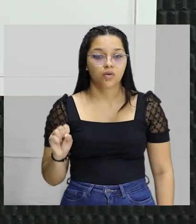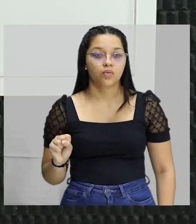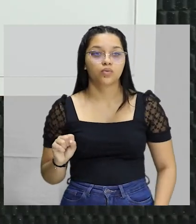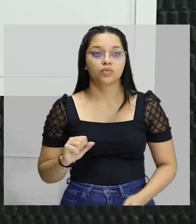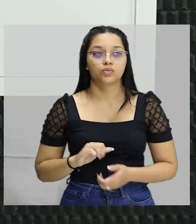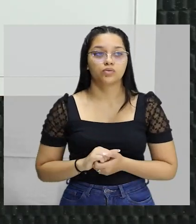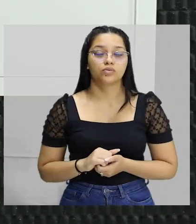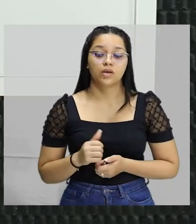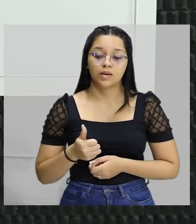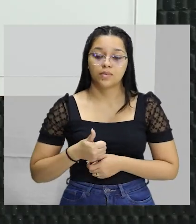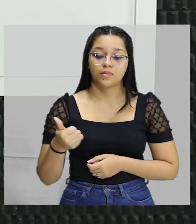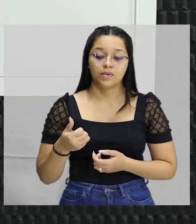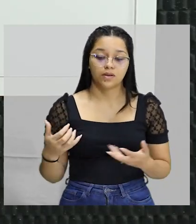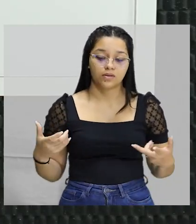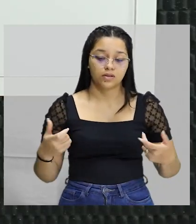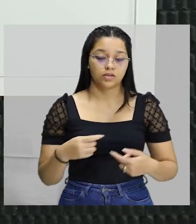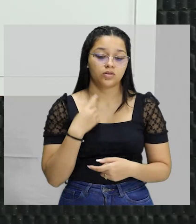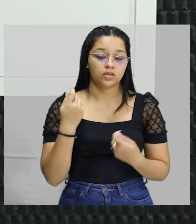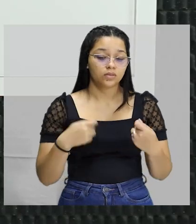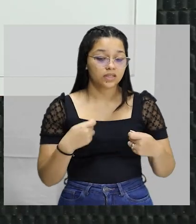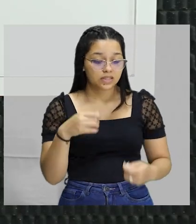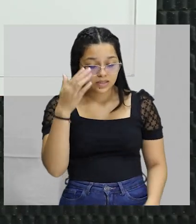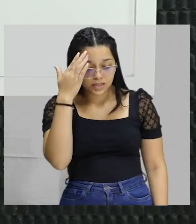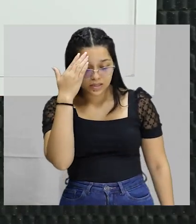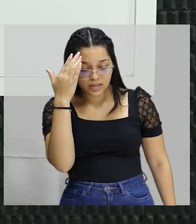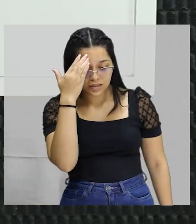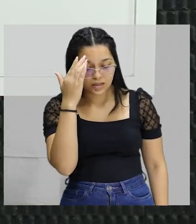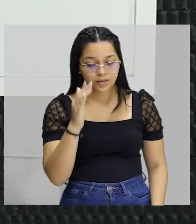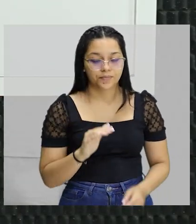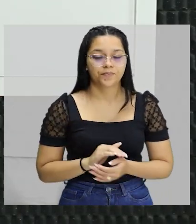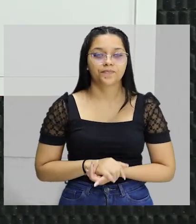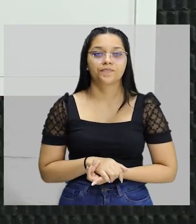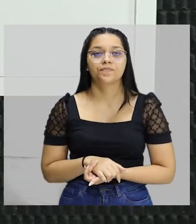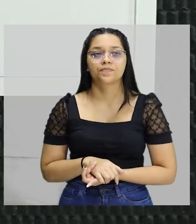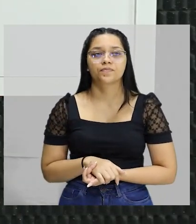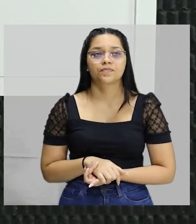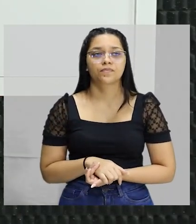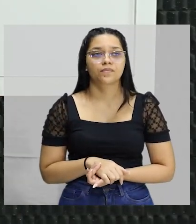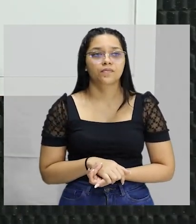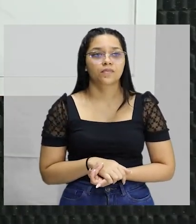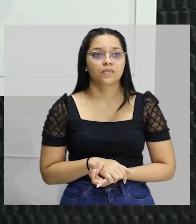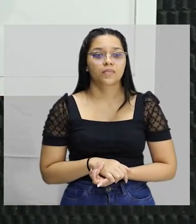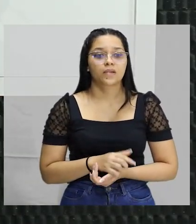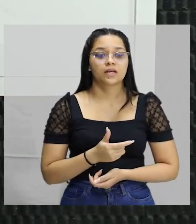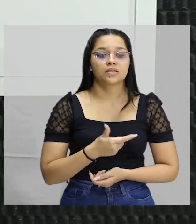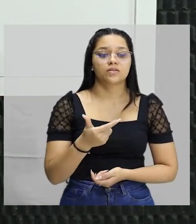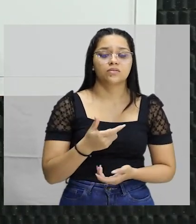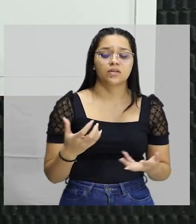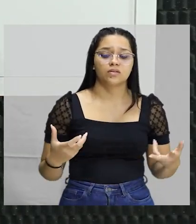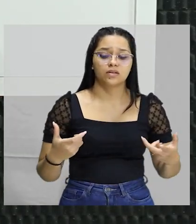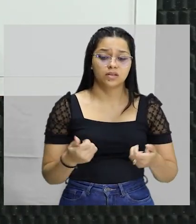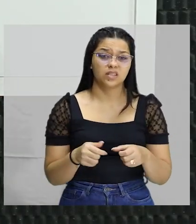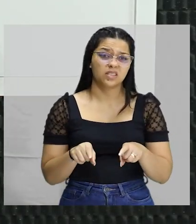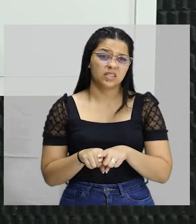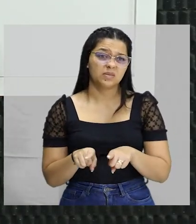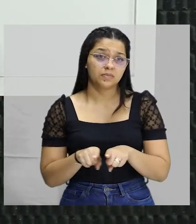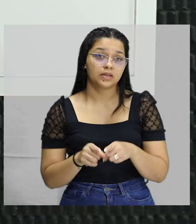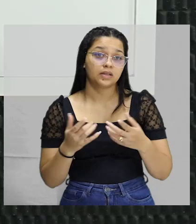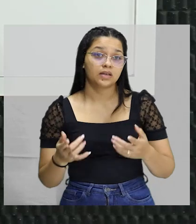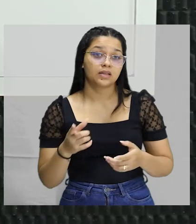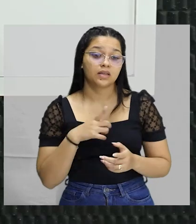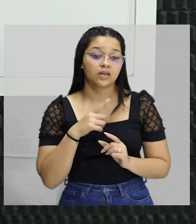Ok? Essa é a primeira qualidade que a gente tem que entender. Certo? A segunda qualidade é